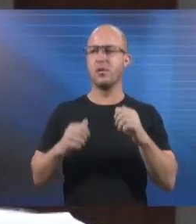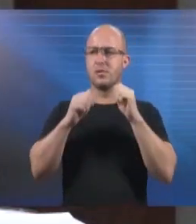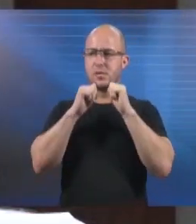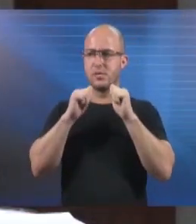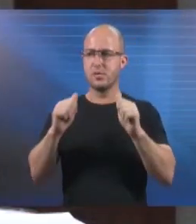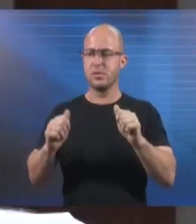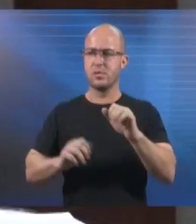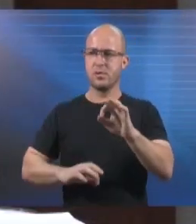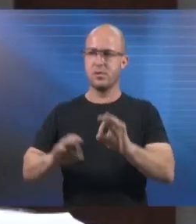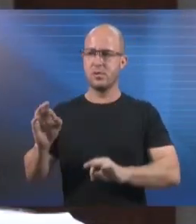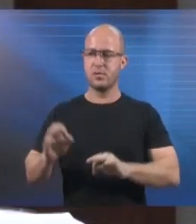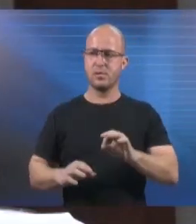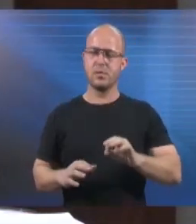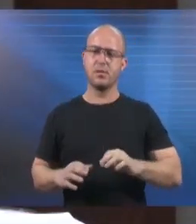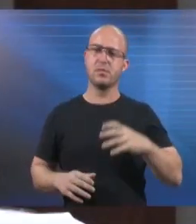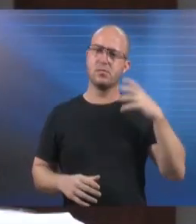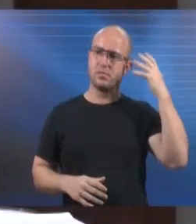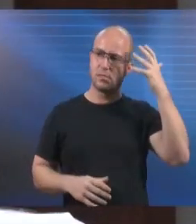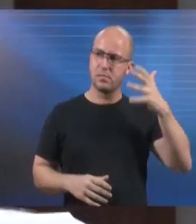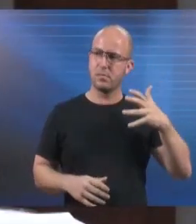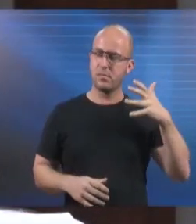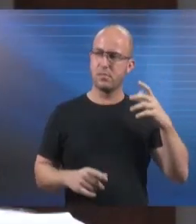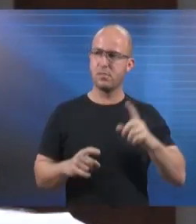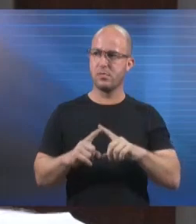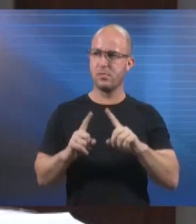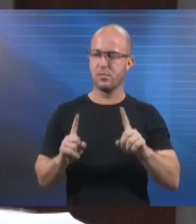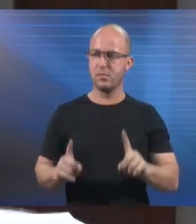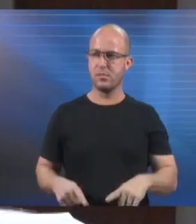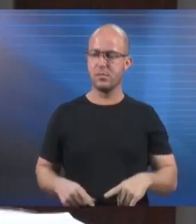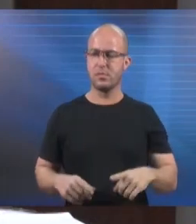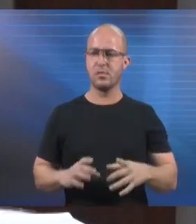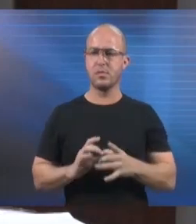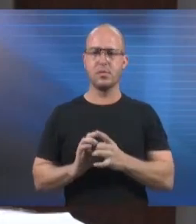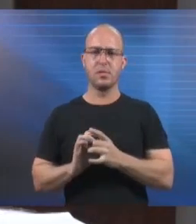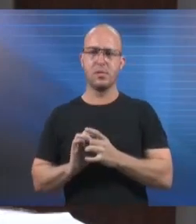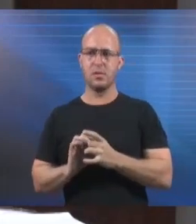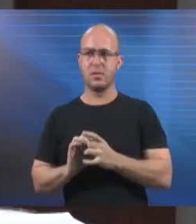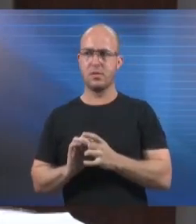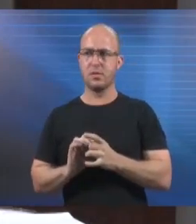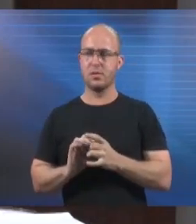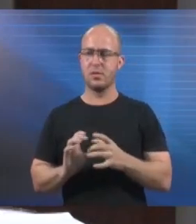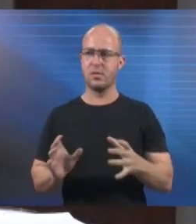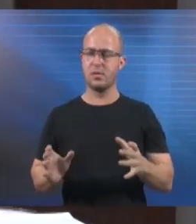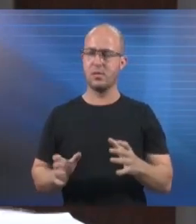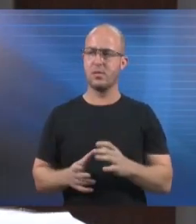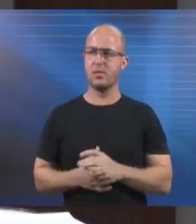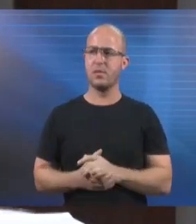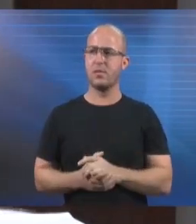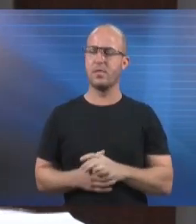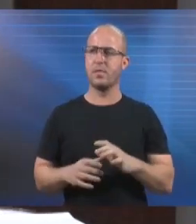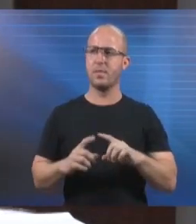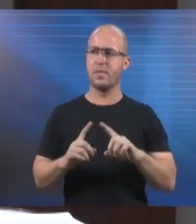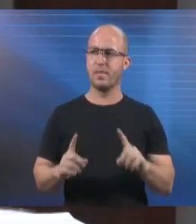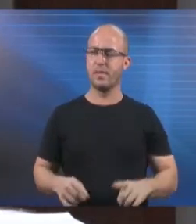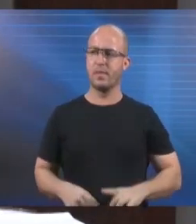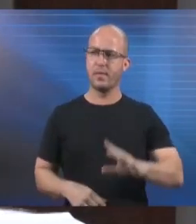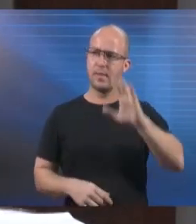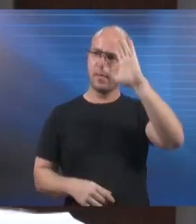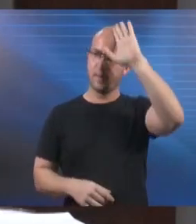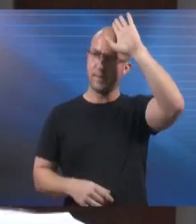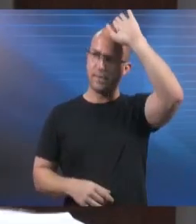organiza os pareceres orais de projetos que foram dispensados inclusive o projeto do Corpo de